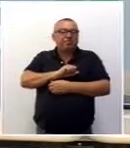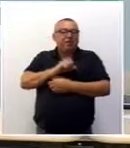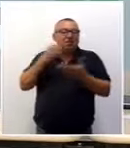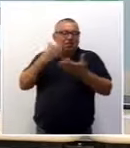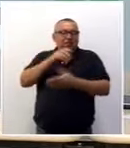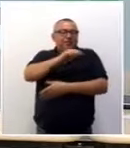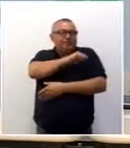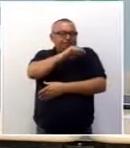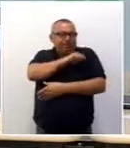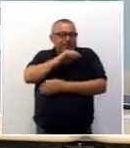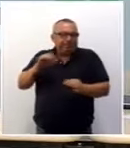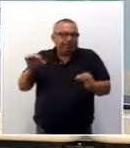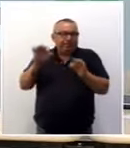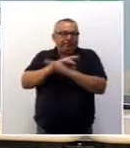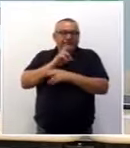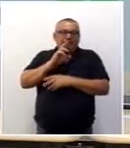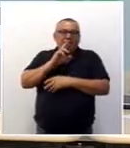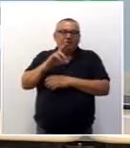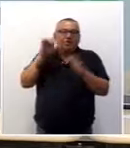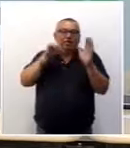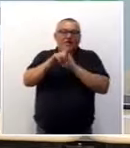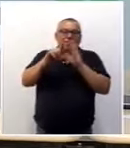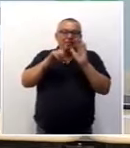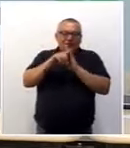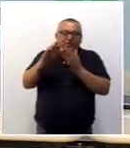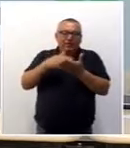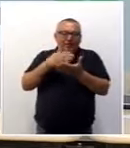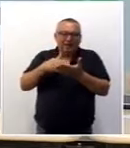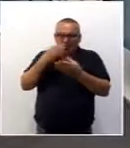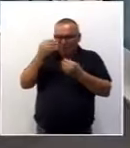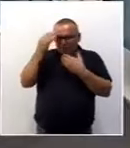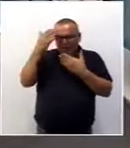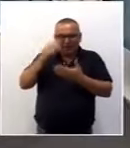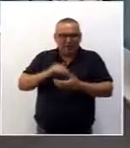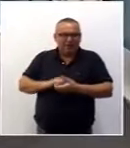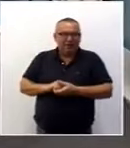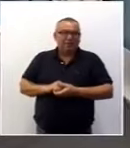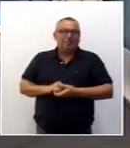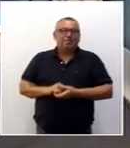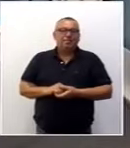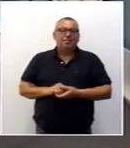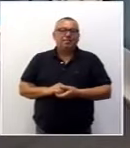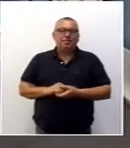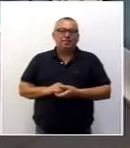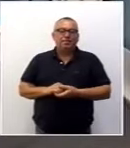sair prontos para responder as questões do caderno. Muito obrigada. Obrigado.